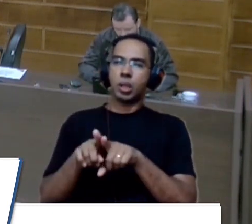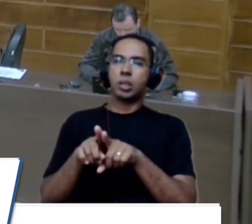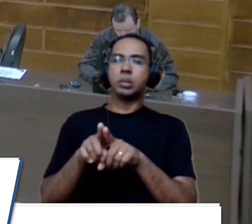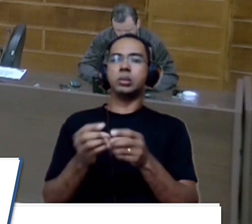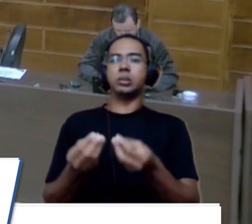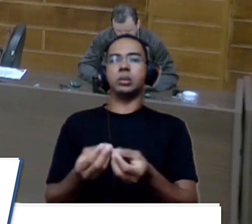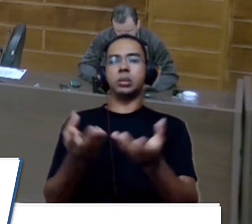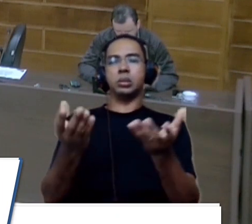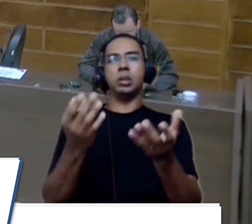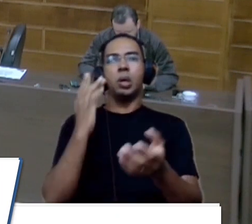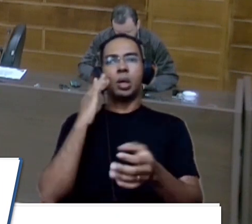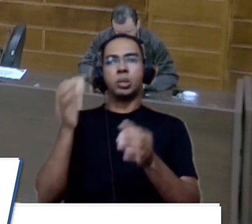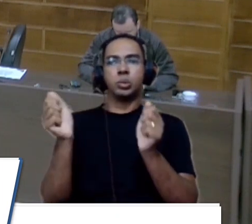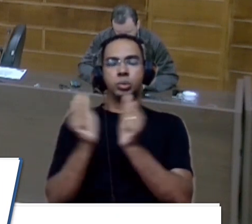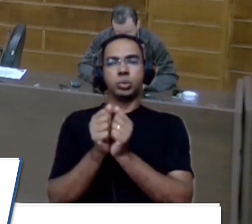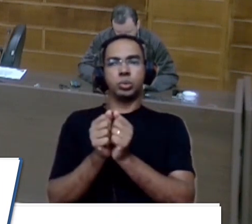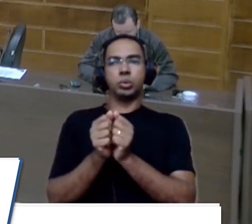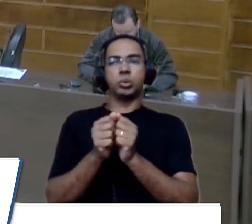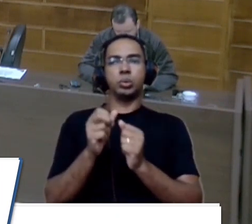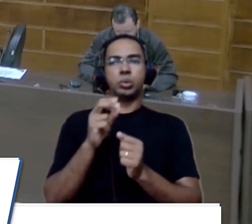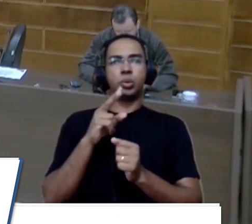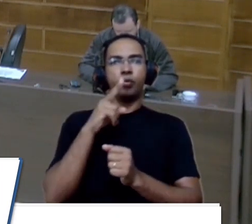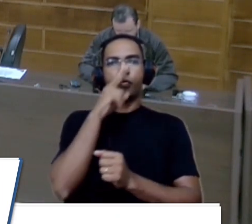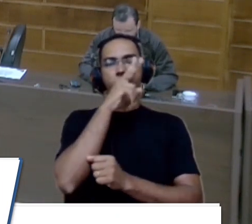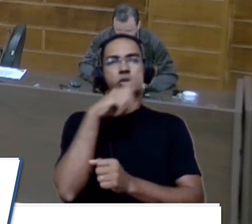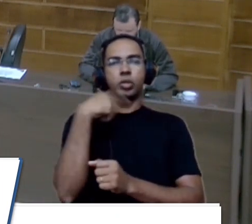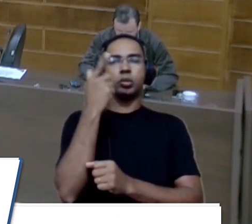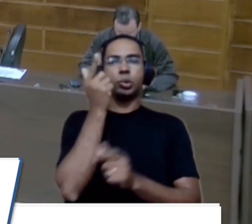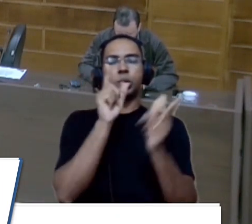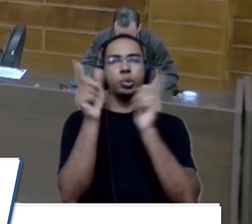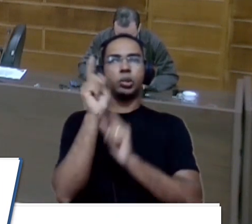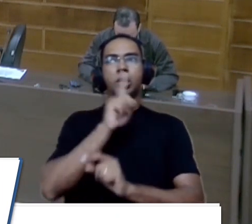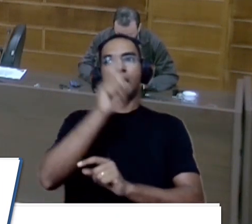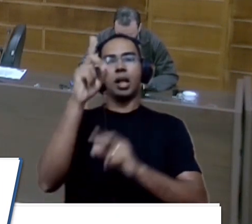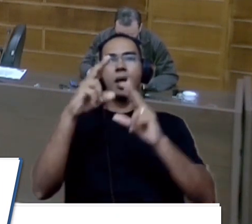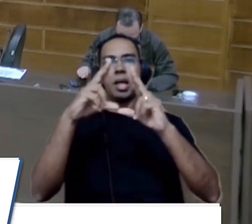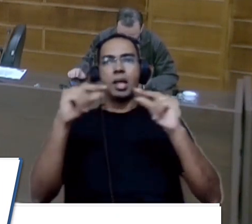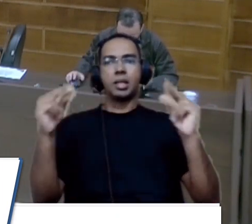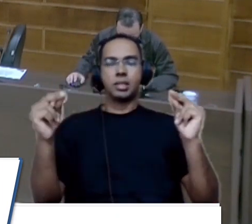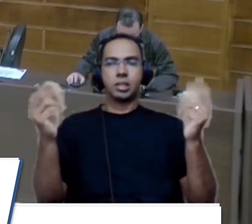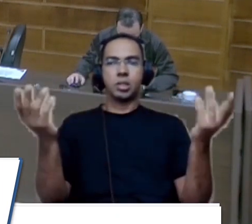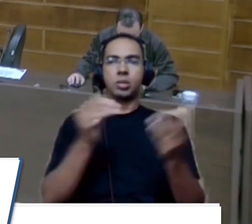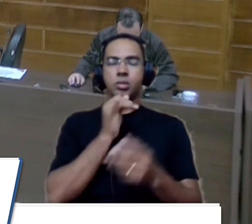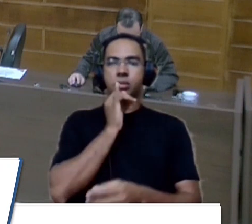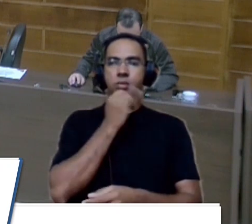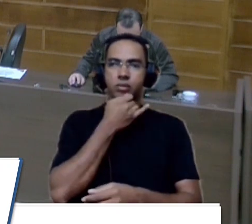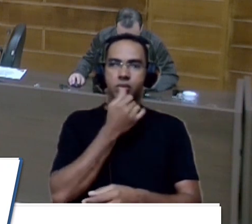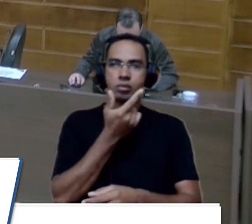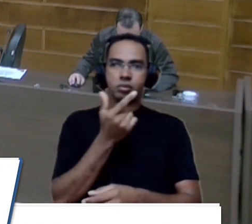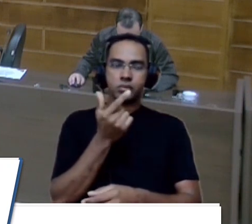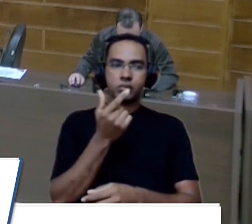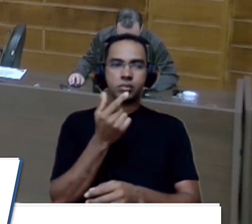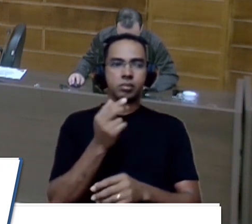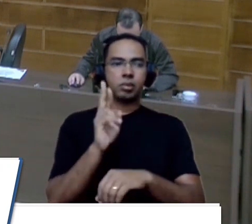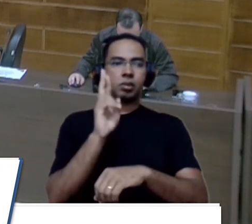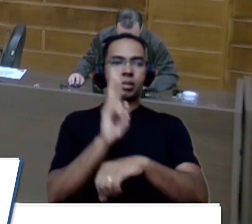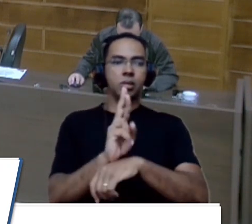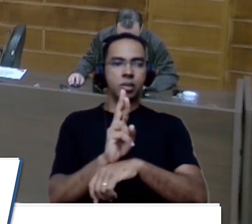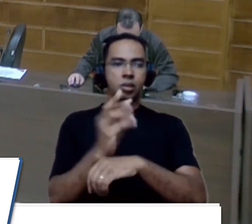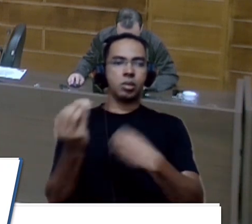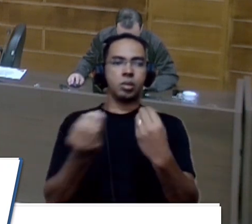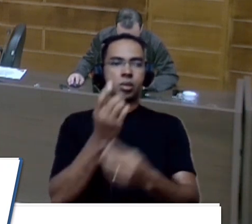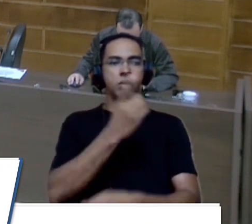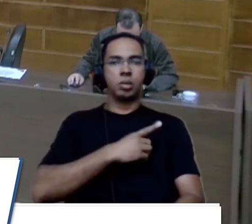acho que é a junção de forças que a gente consegue chegar até Brasília. Hoje, infelizmente, a gente não tem nenhum representante como deputado federal lá